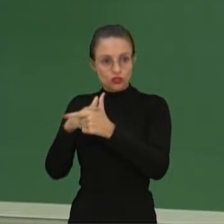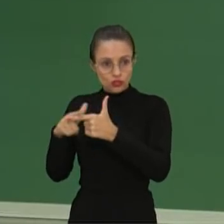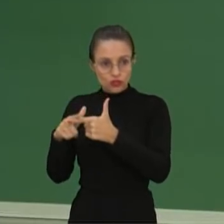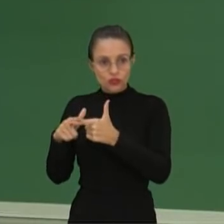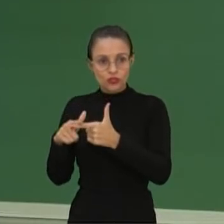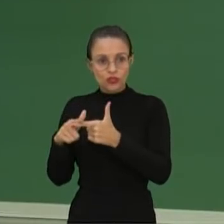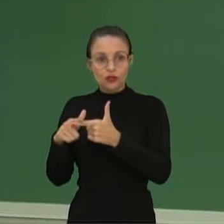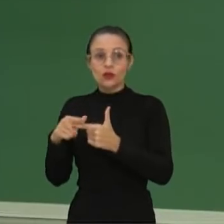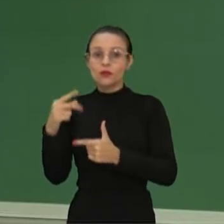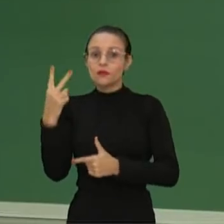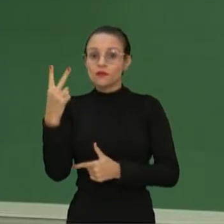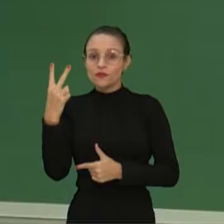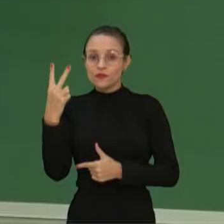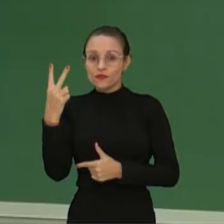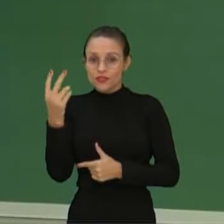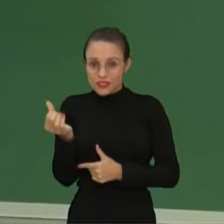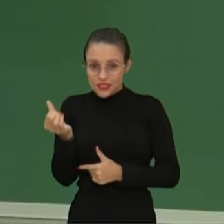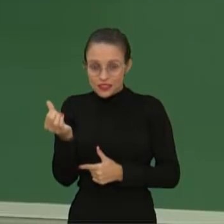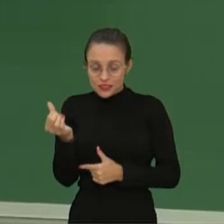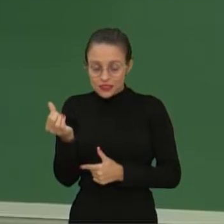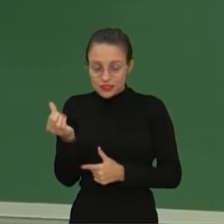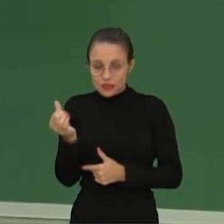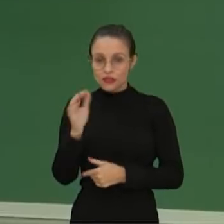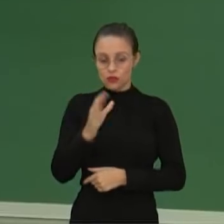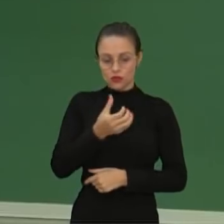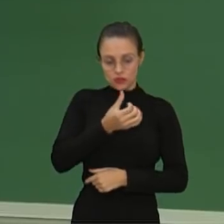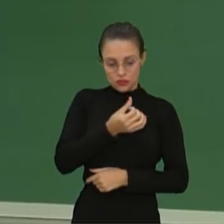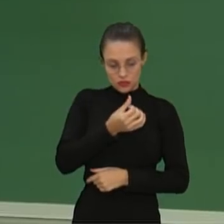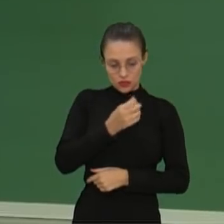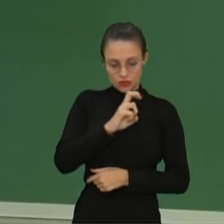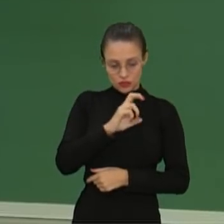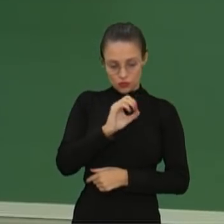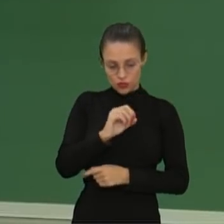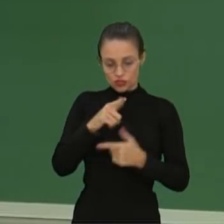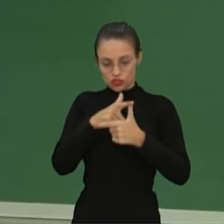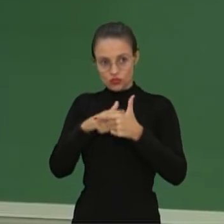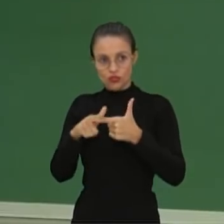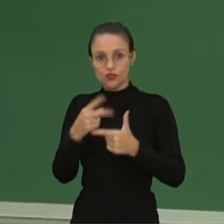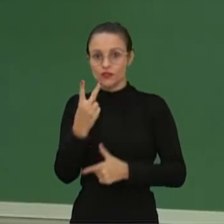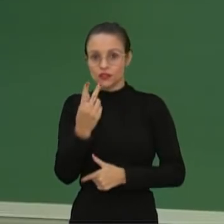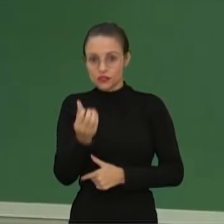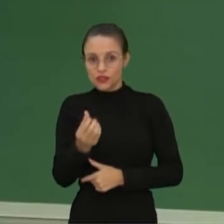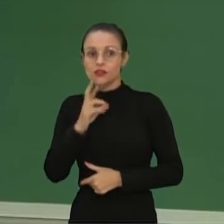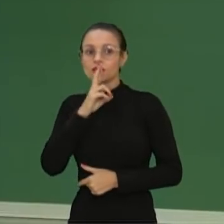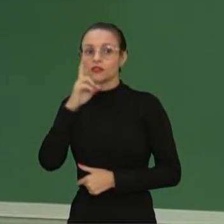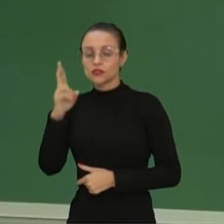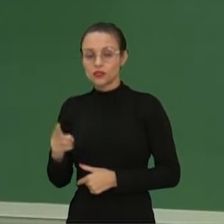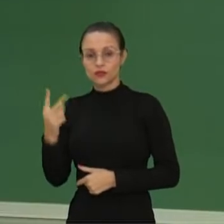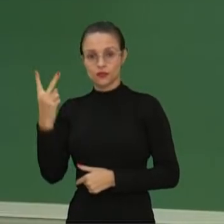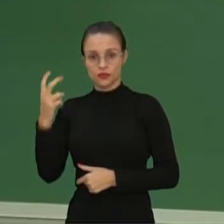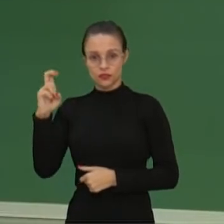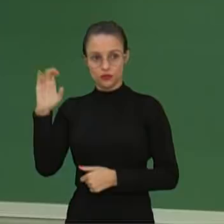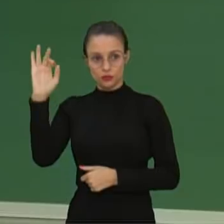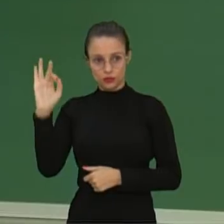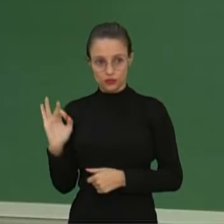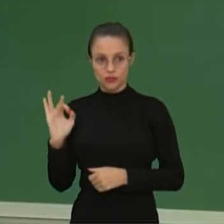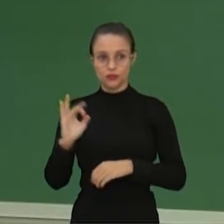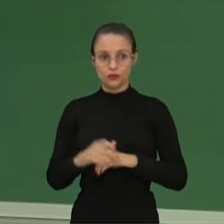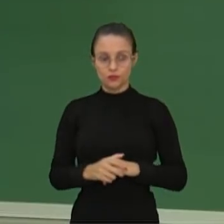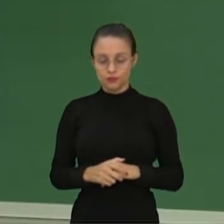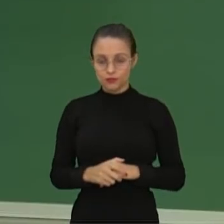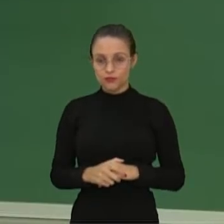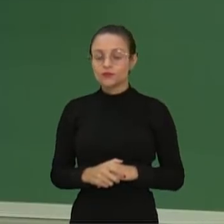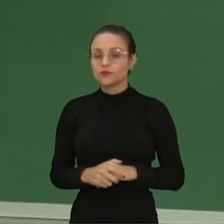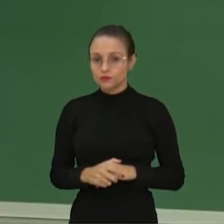por 26. Então, se vocês fizerem 650 divididos por 26, vai dar 25%. É